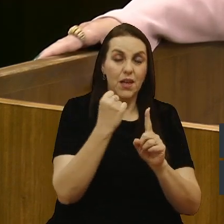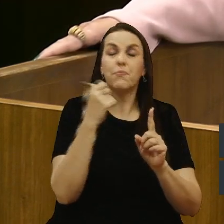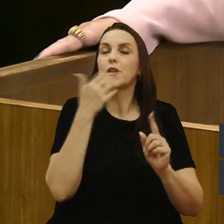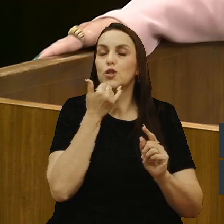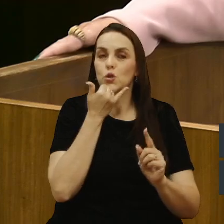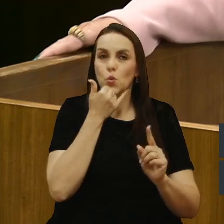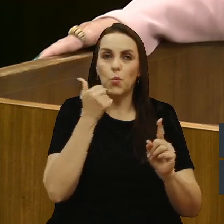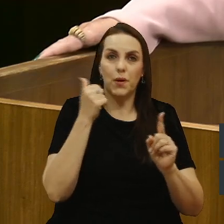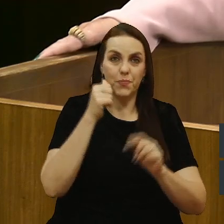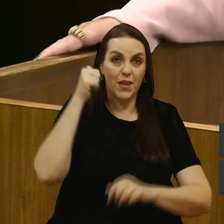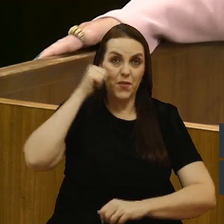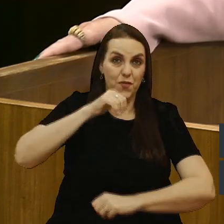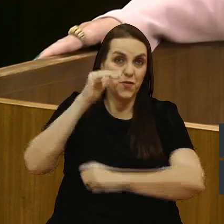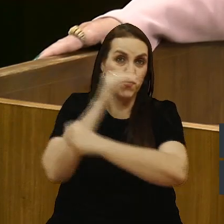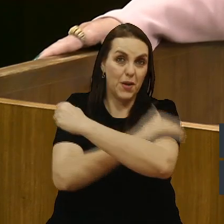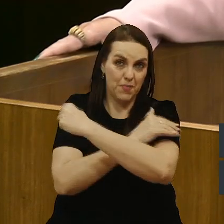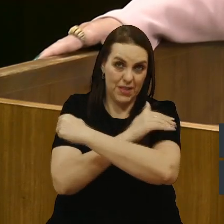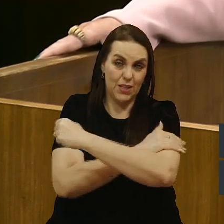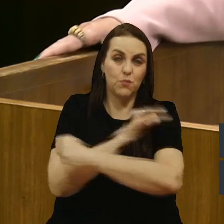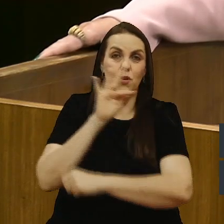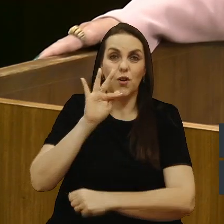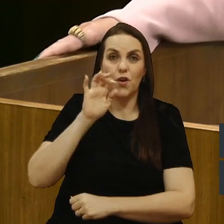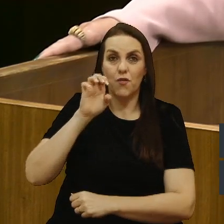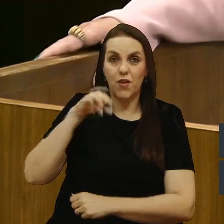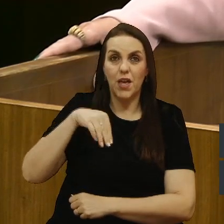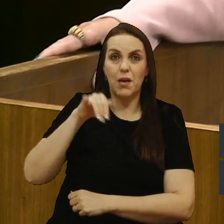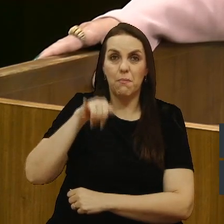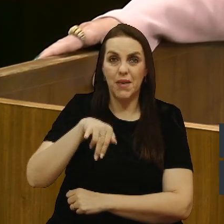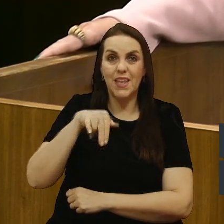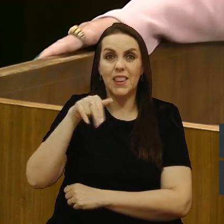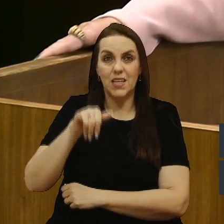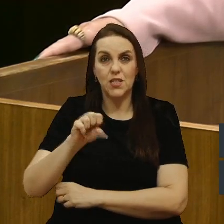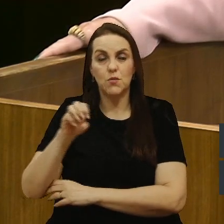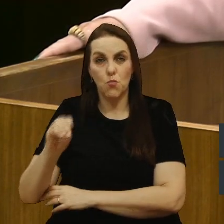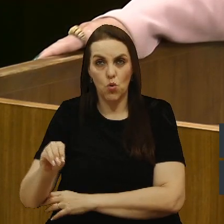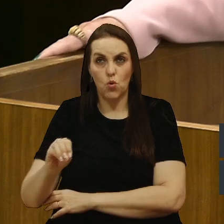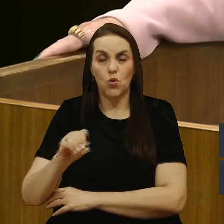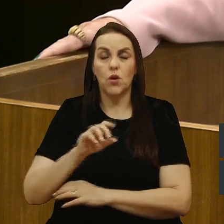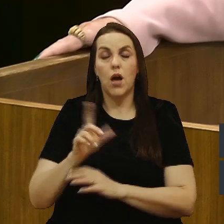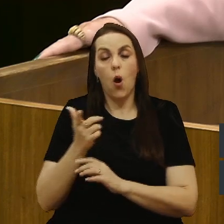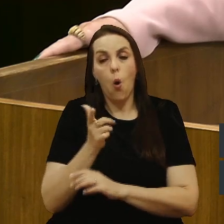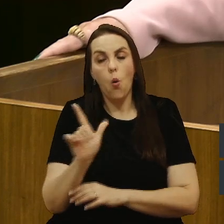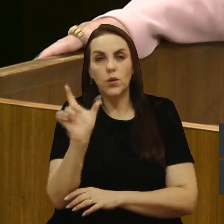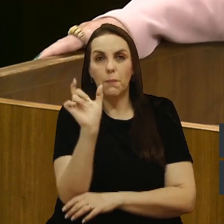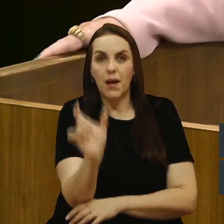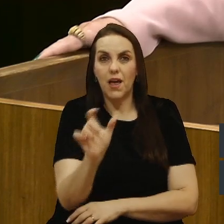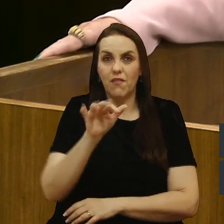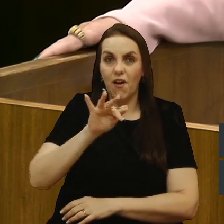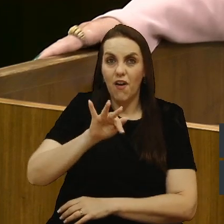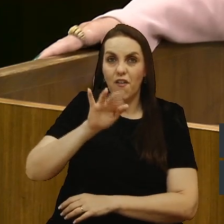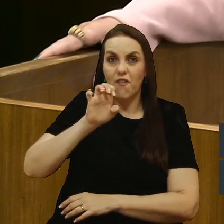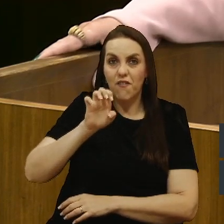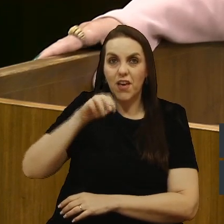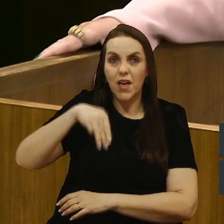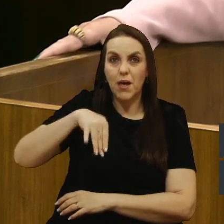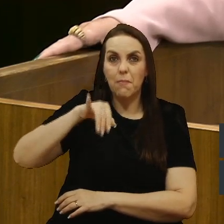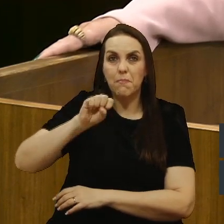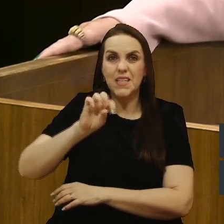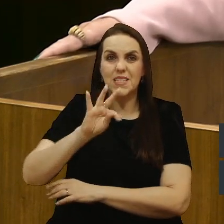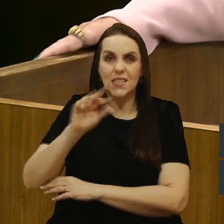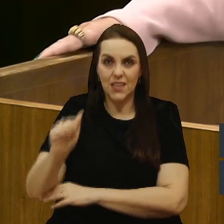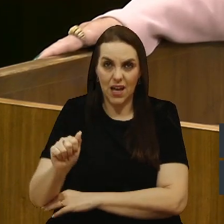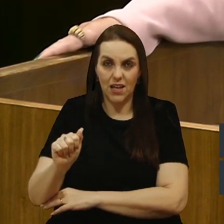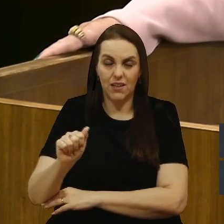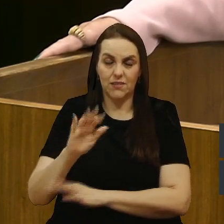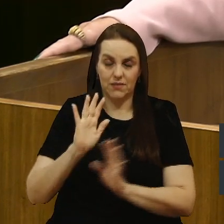Falam bobagem. Vamos pesquisar o que é feminismo. Eu não sou femista. Eu sou feminista. Então,